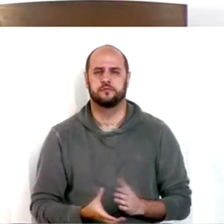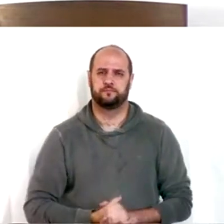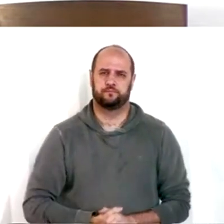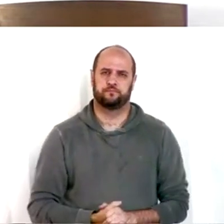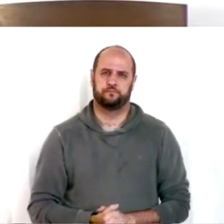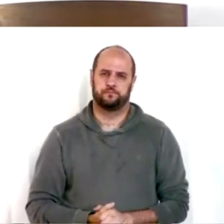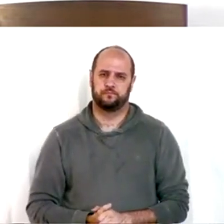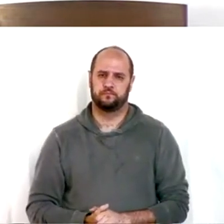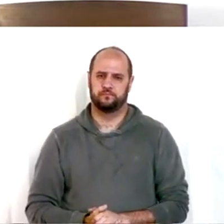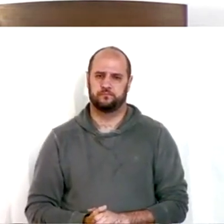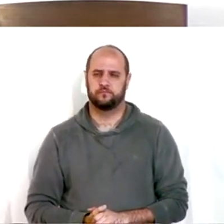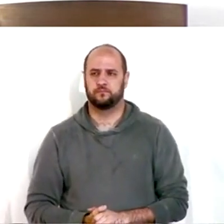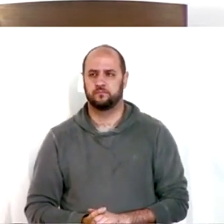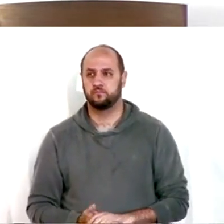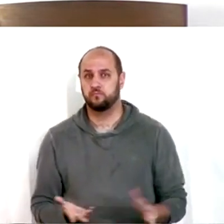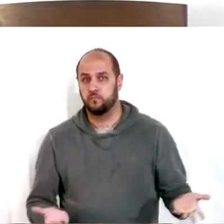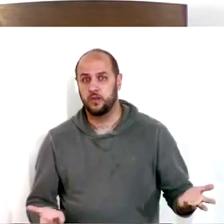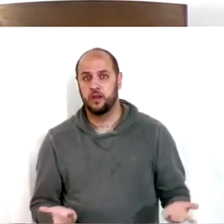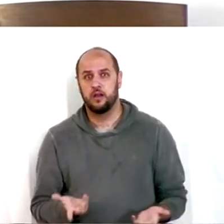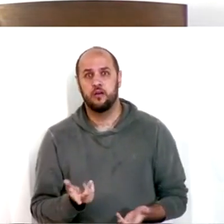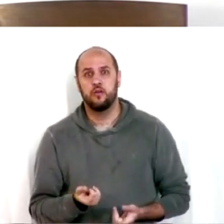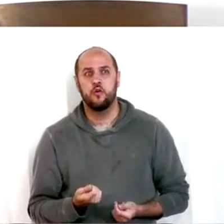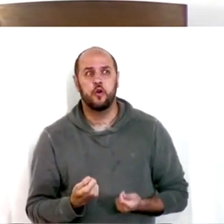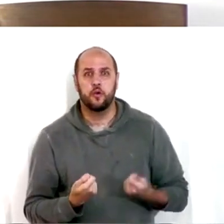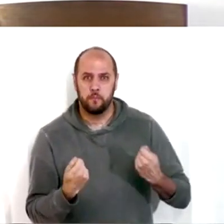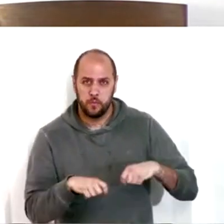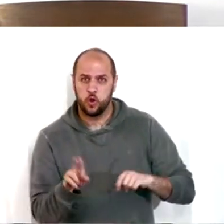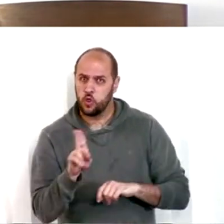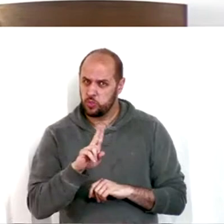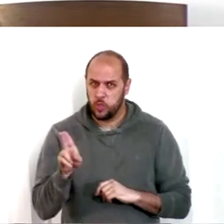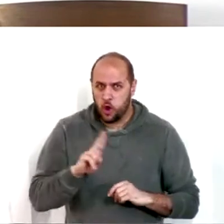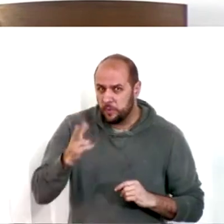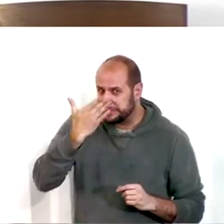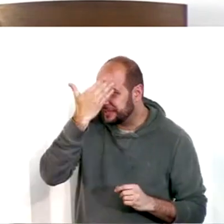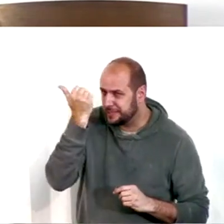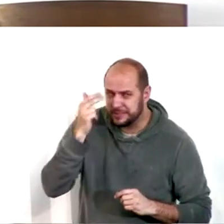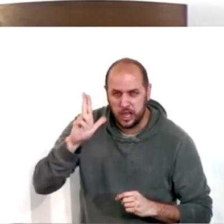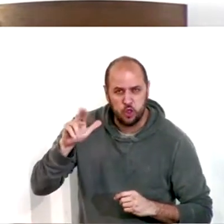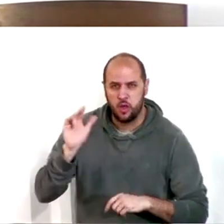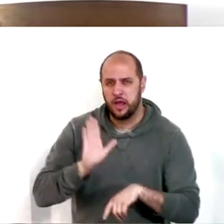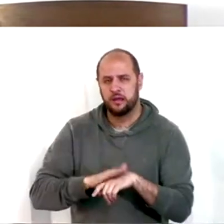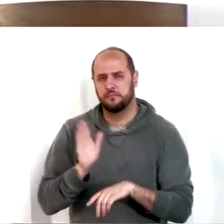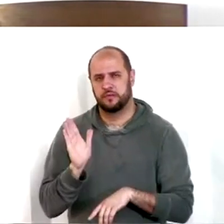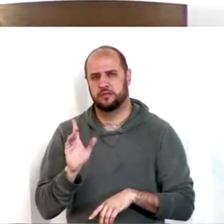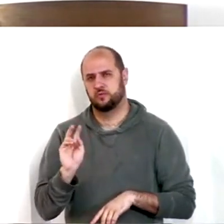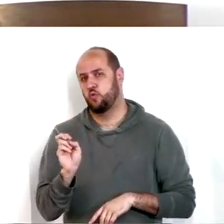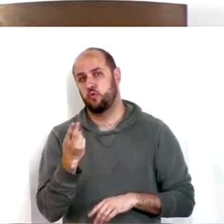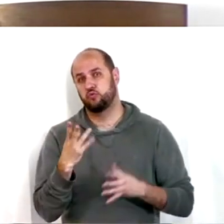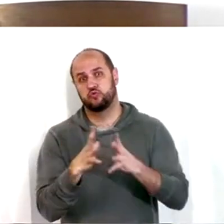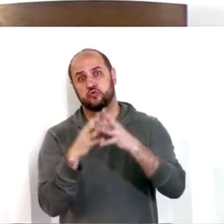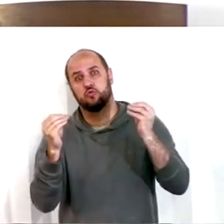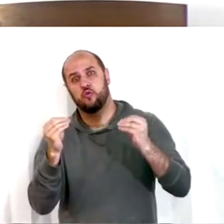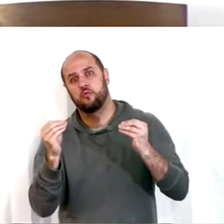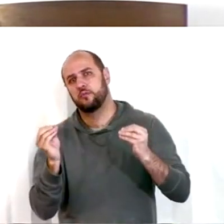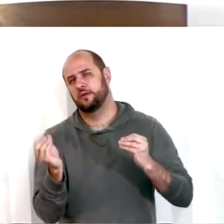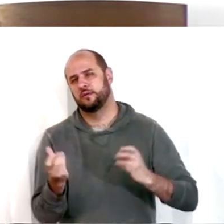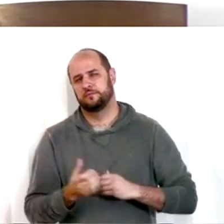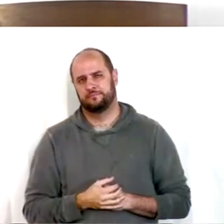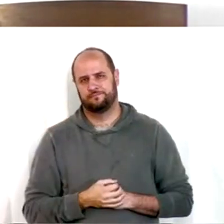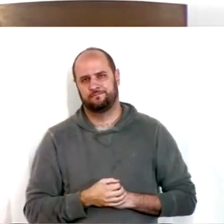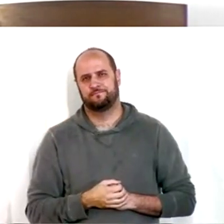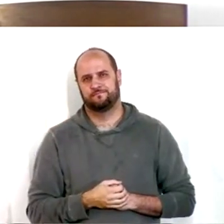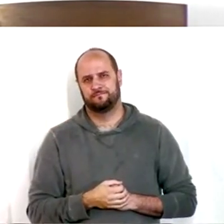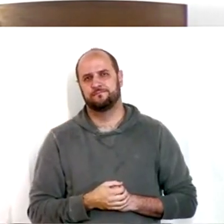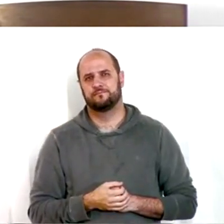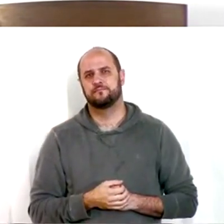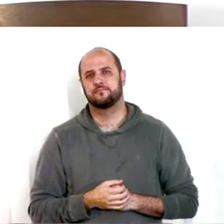falecido. Isso para que o nome do irmão dele não fosse esquecido ou desaparecesse